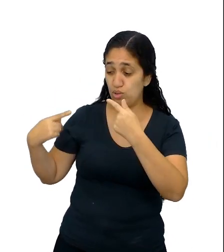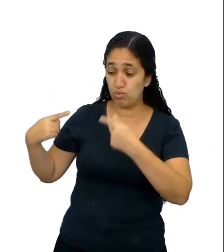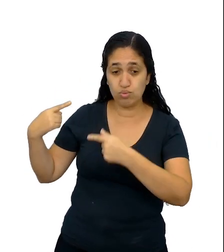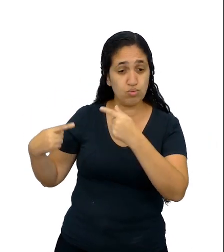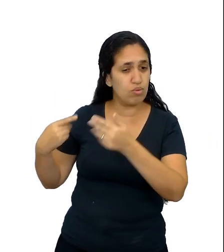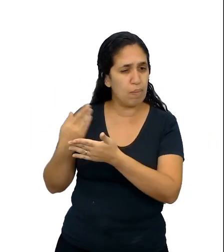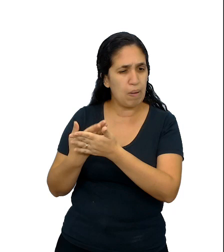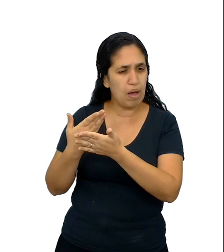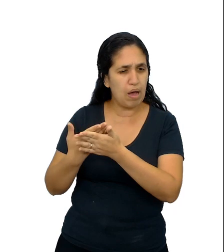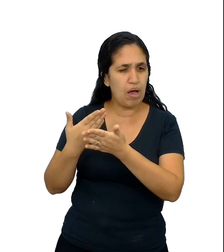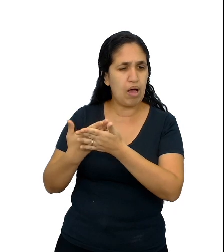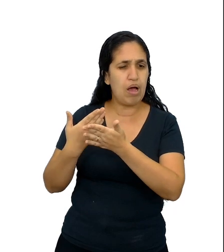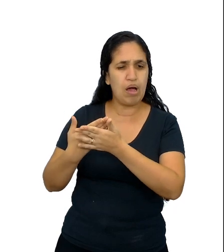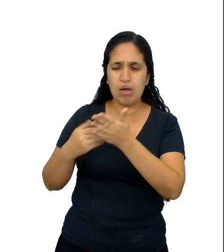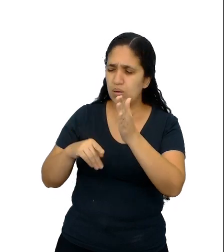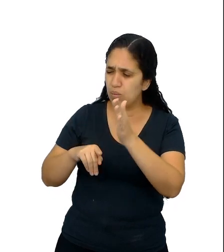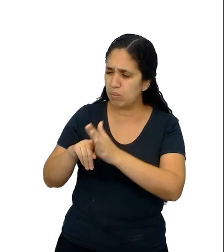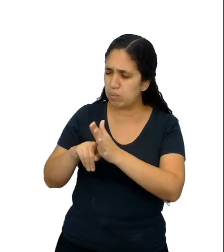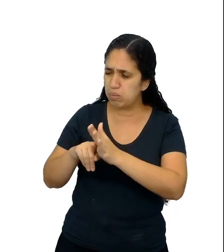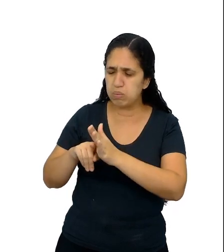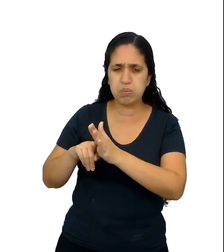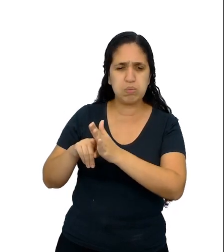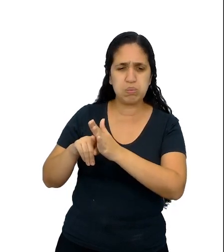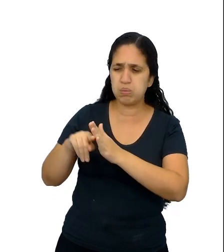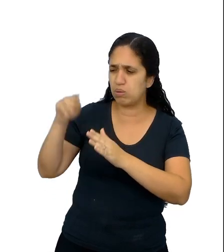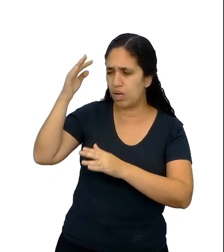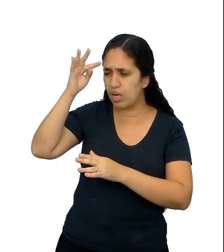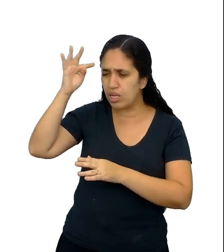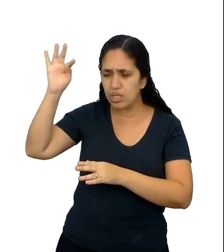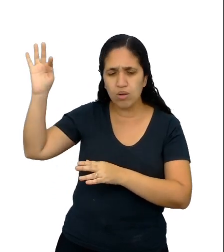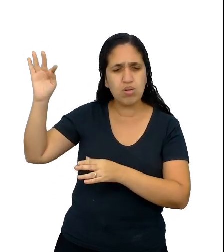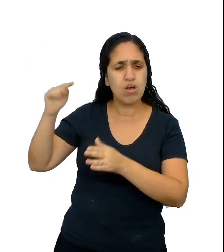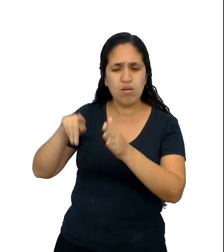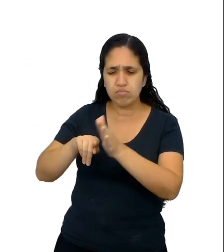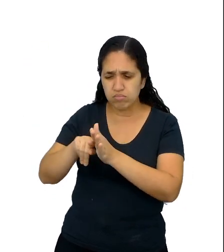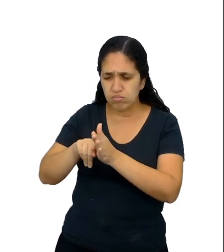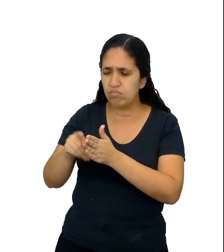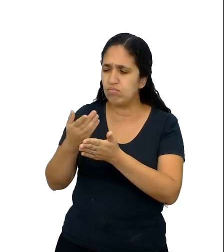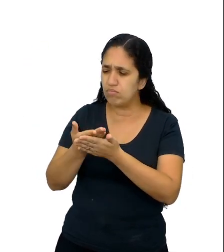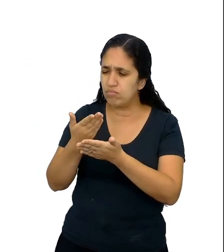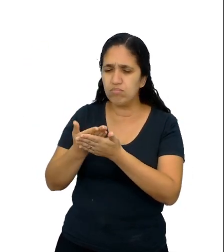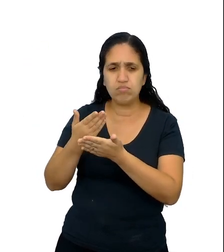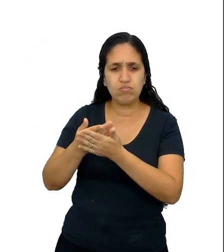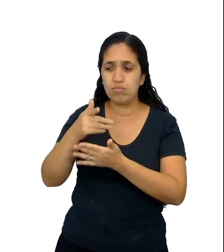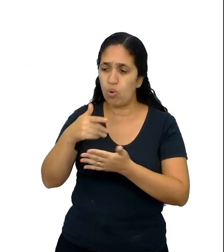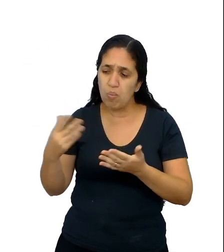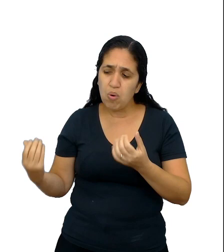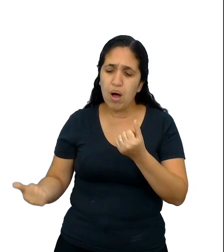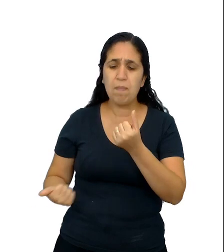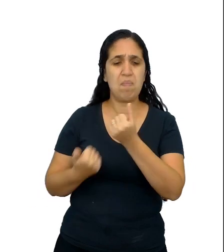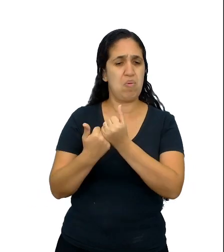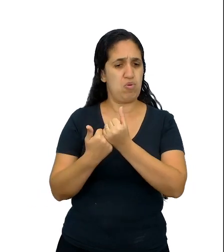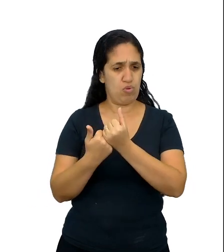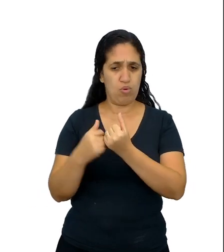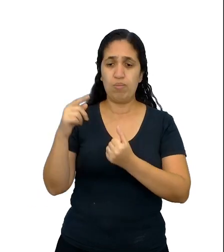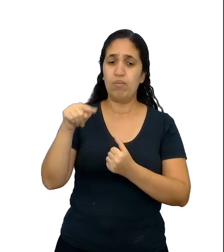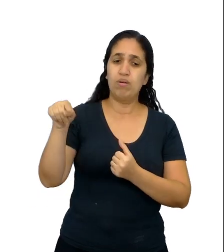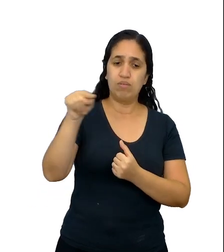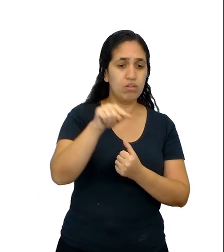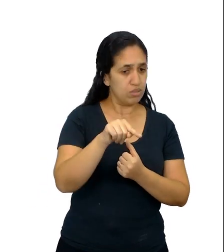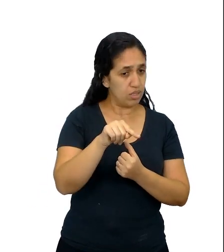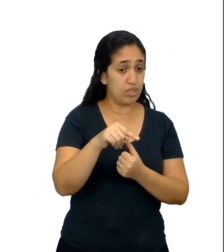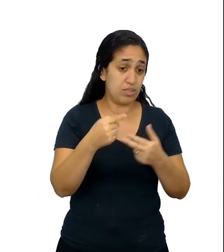busquem mais teoria, né, para que dê para vocês um suporte, né, maior do que a gente